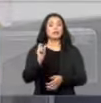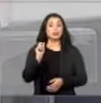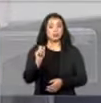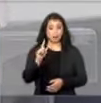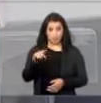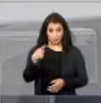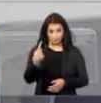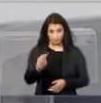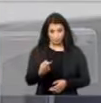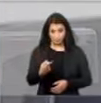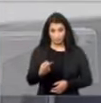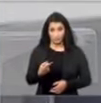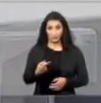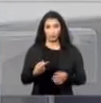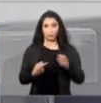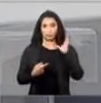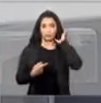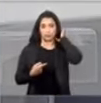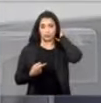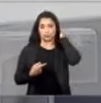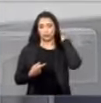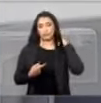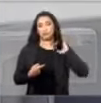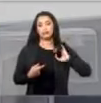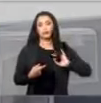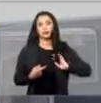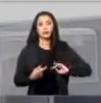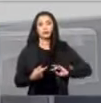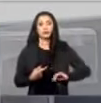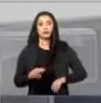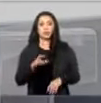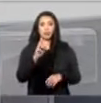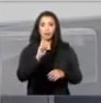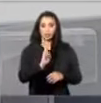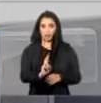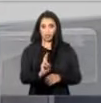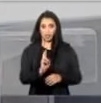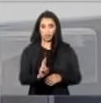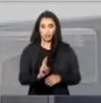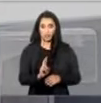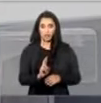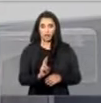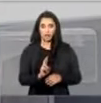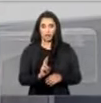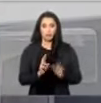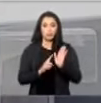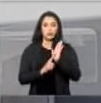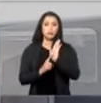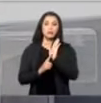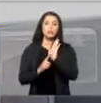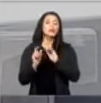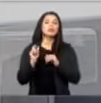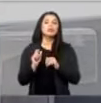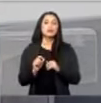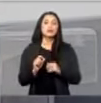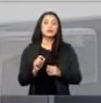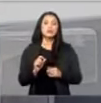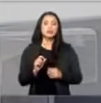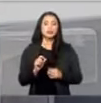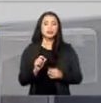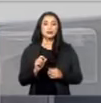A resposta a essa pergunta primal me parece definitiva